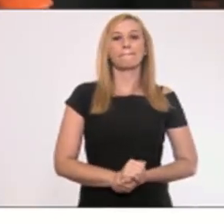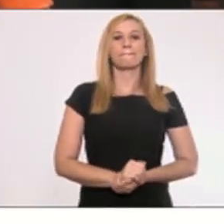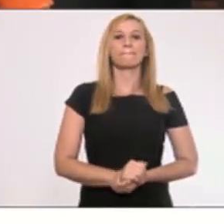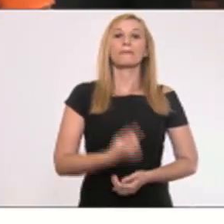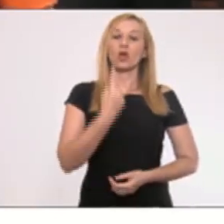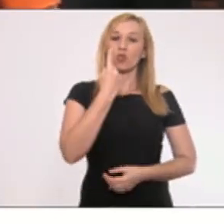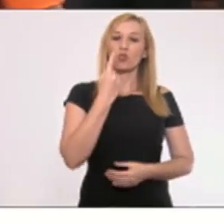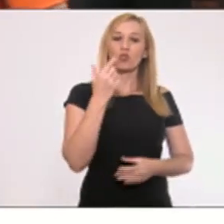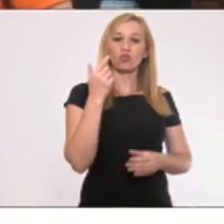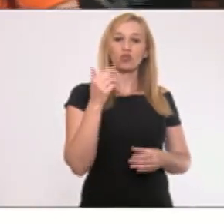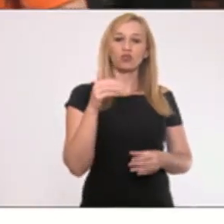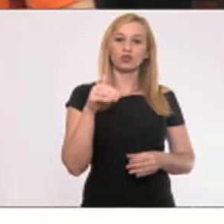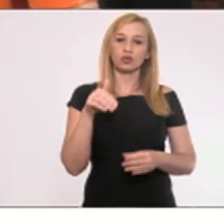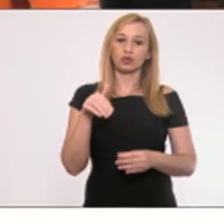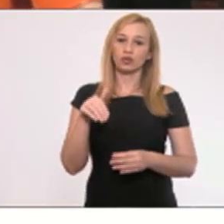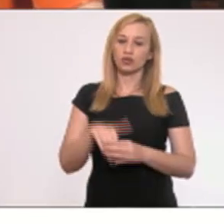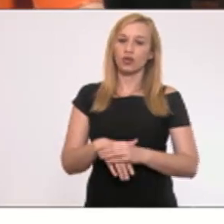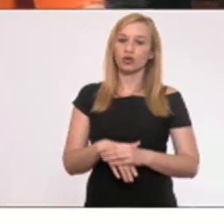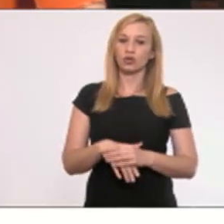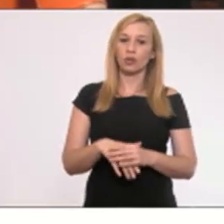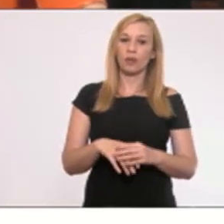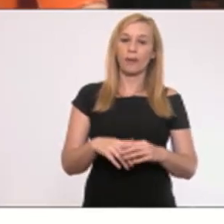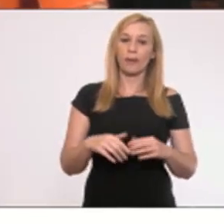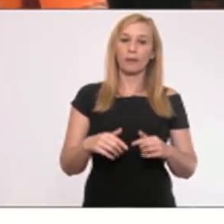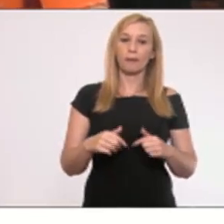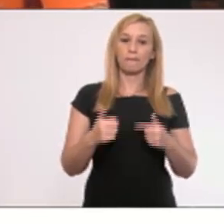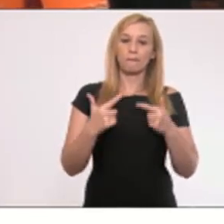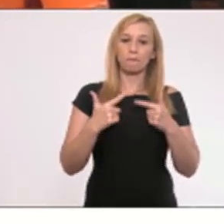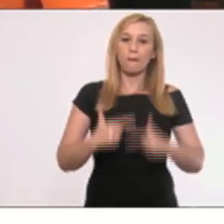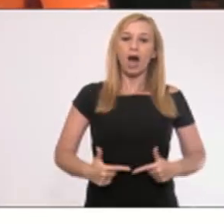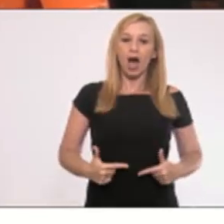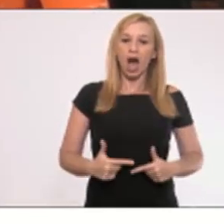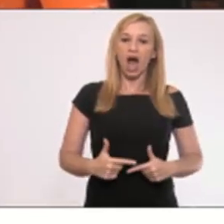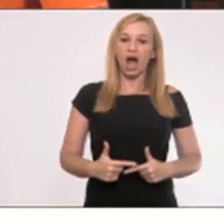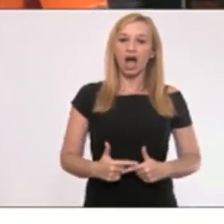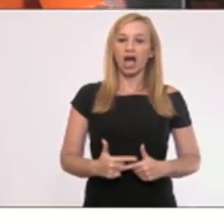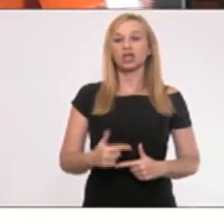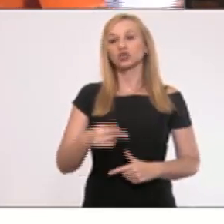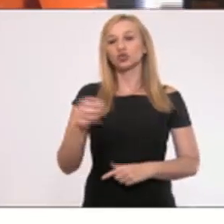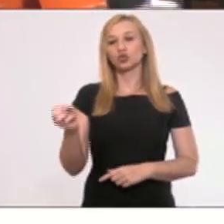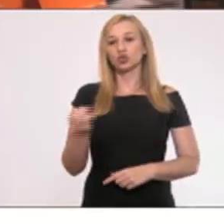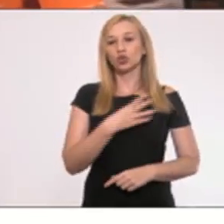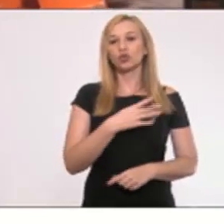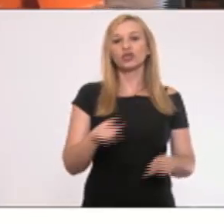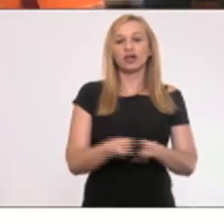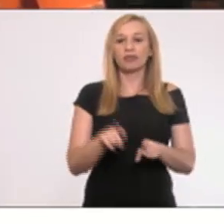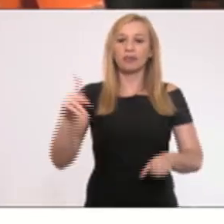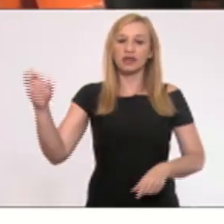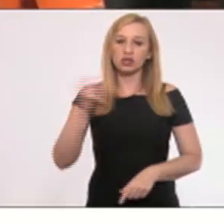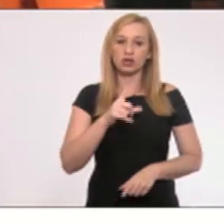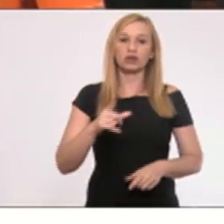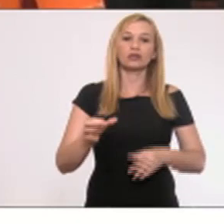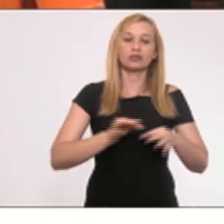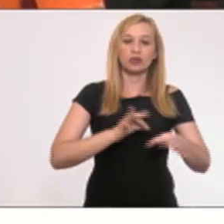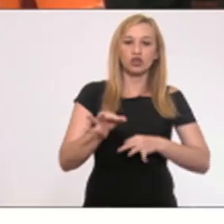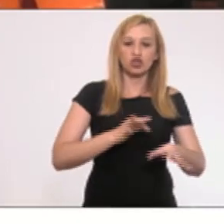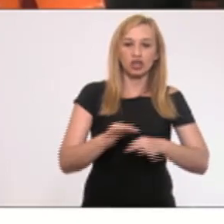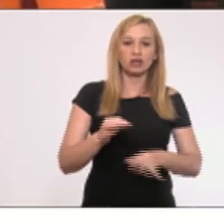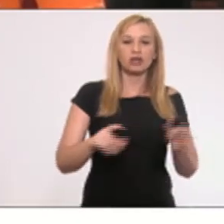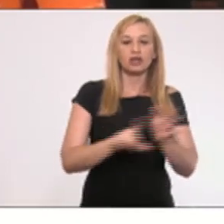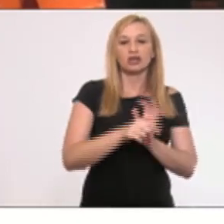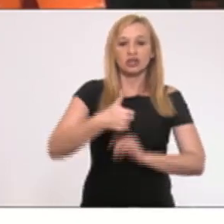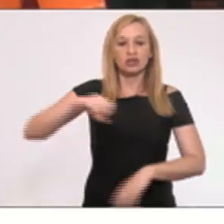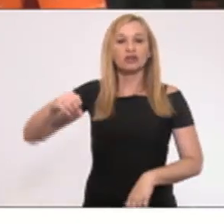abstenção do novo, contrário, abstenção do pessoal. Projeto de resolução 103/2019, de autoria da deputada